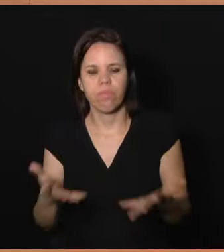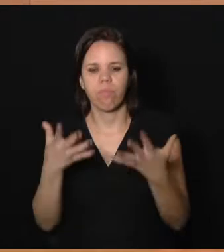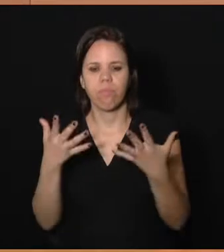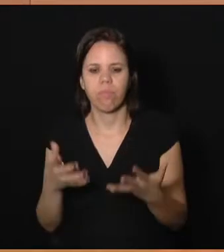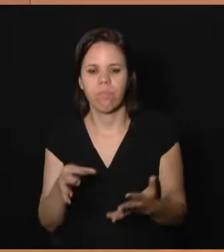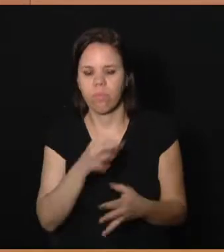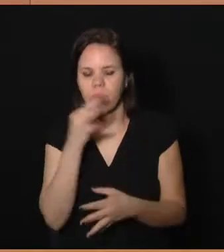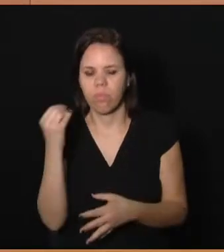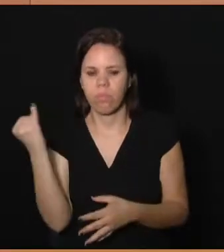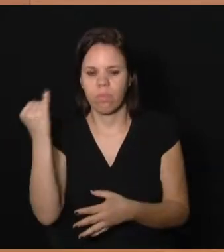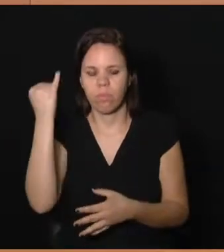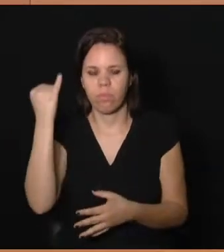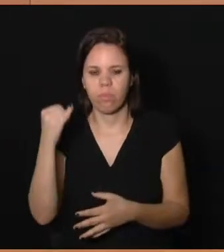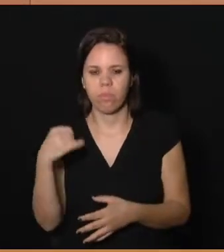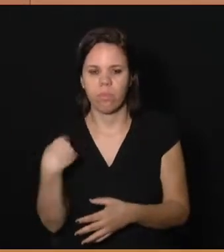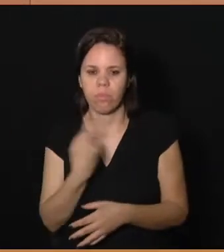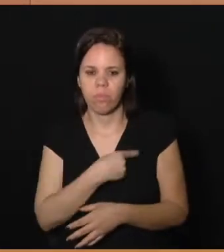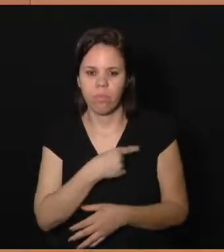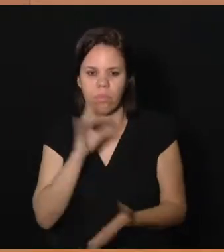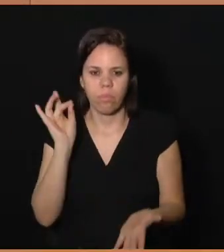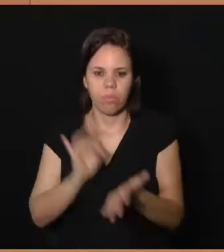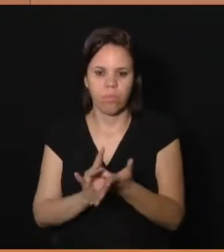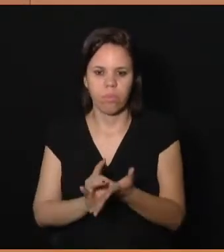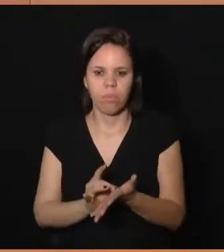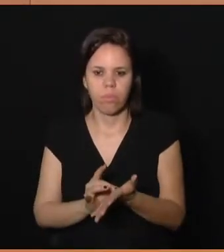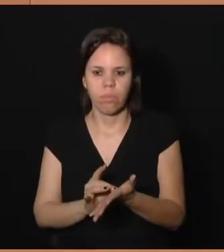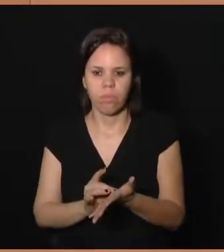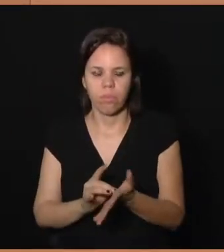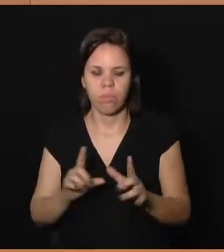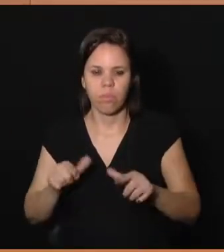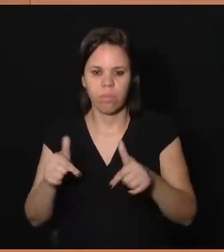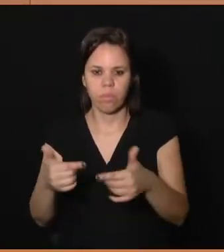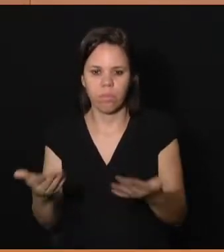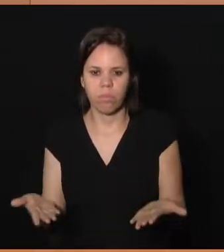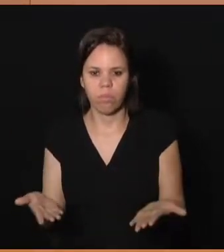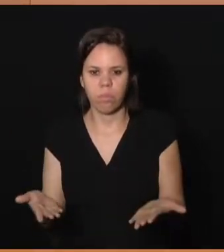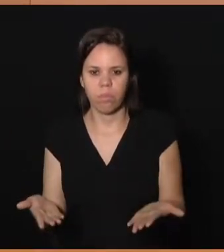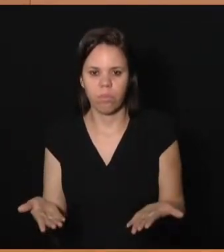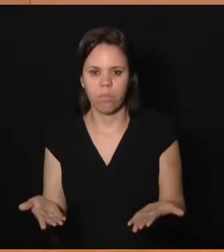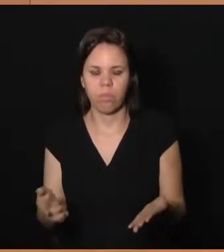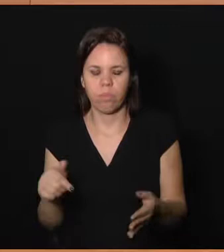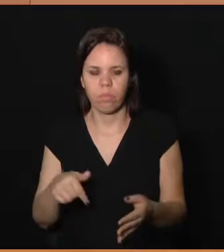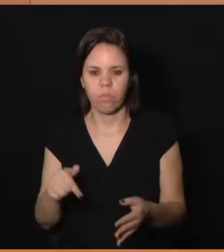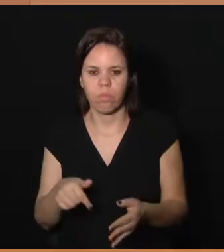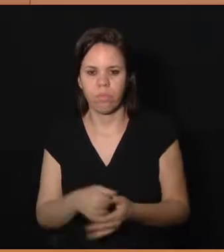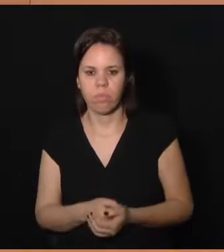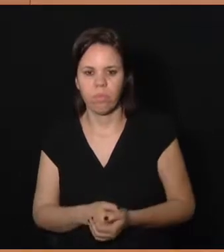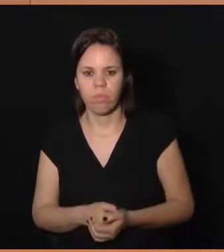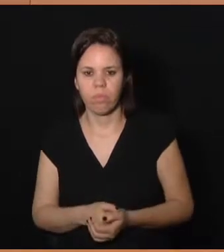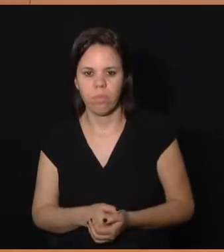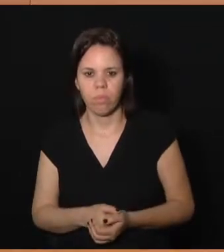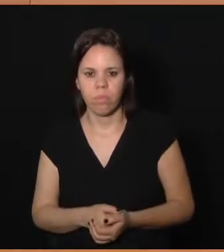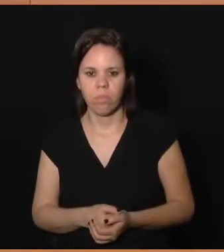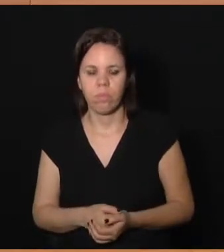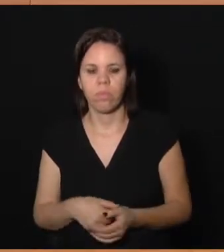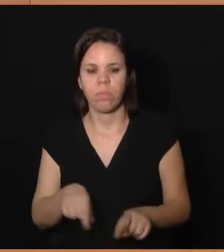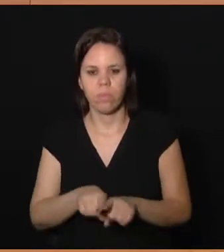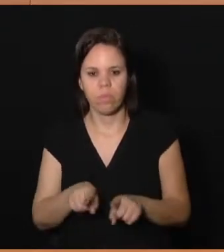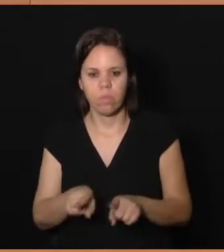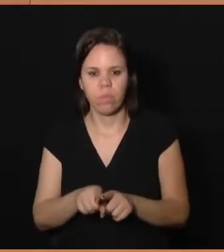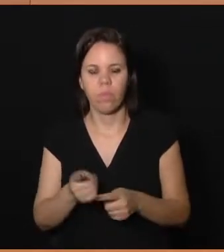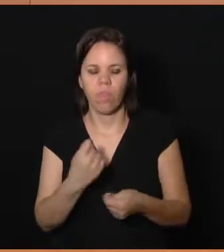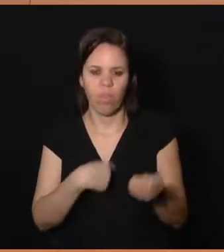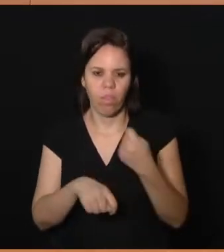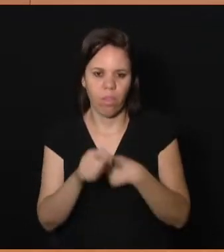ele é importante. E por isso a gente reafirma que a nossa atividade, a atividade da qual aqui, como despachante aduaneiro, mas principalmente